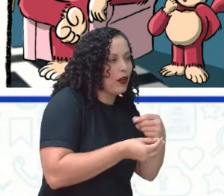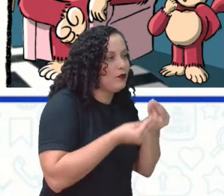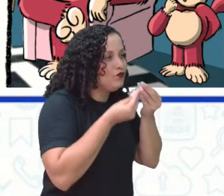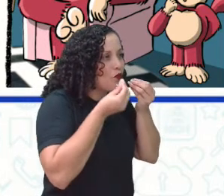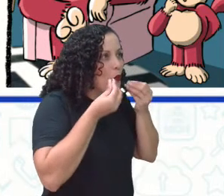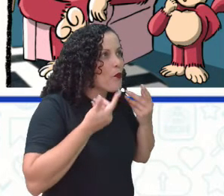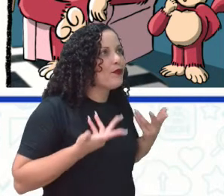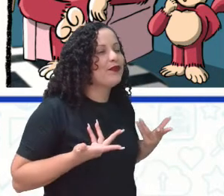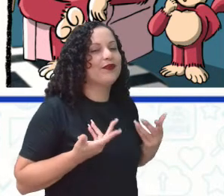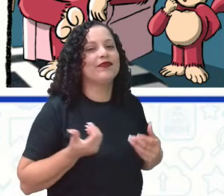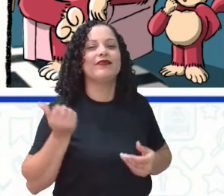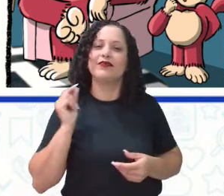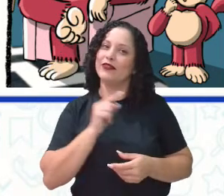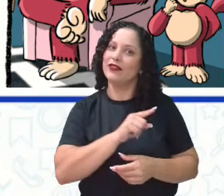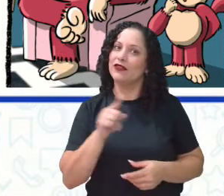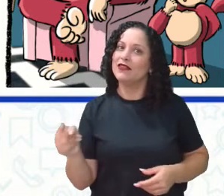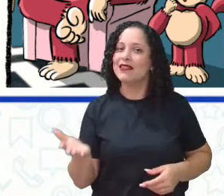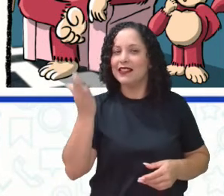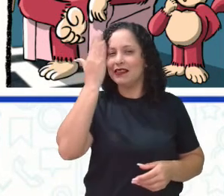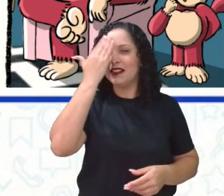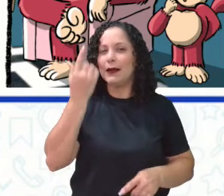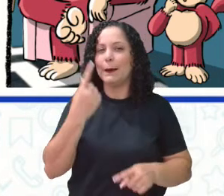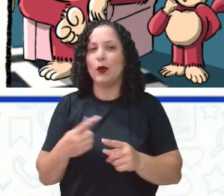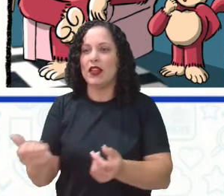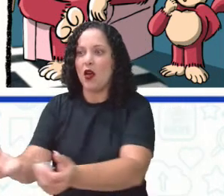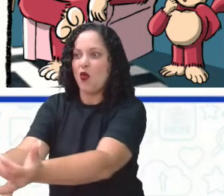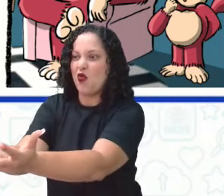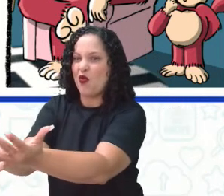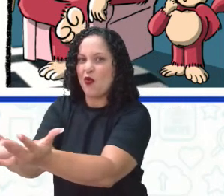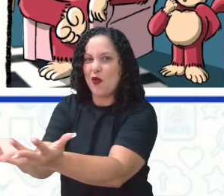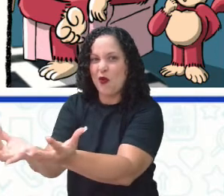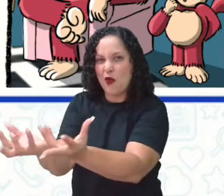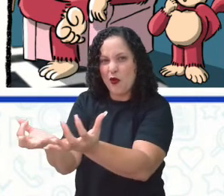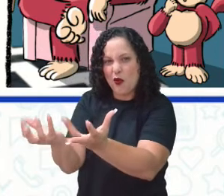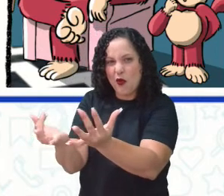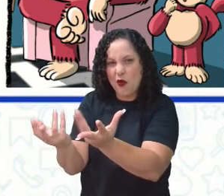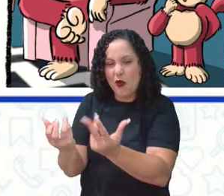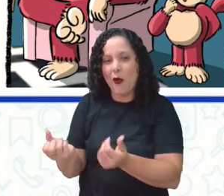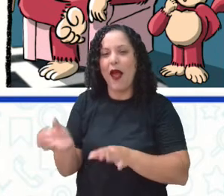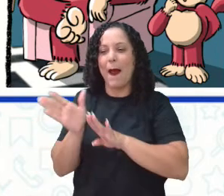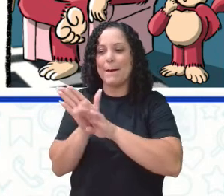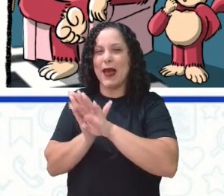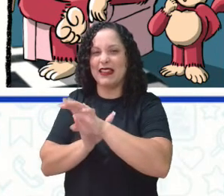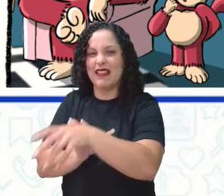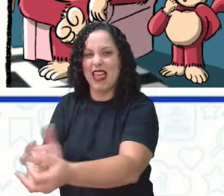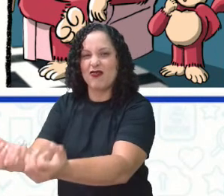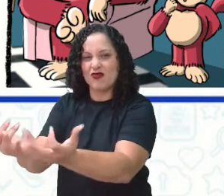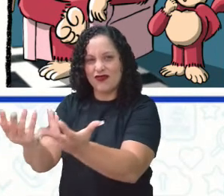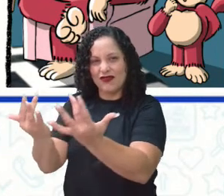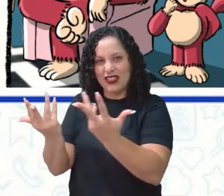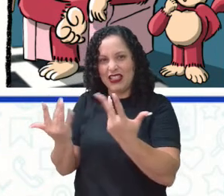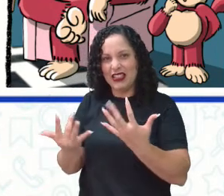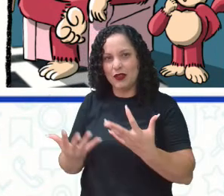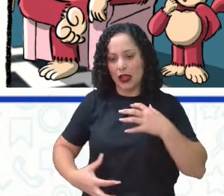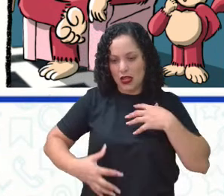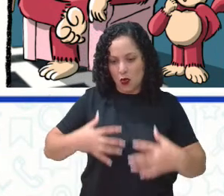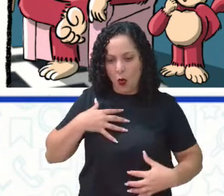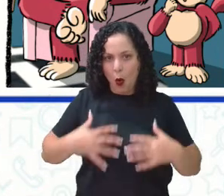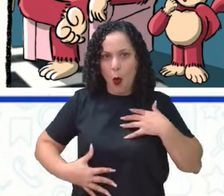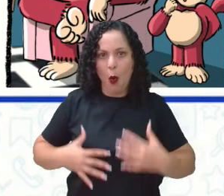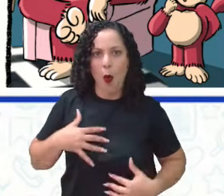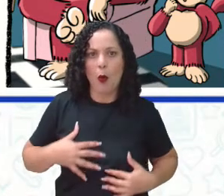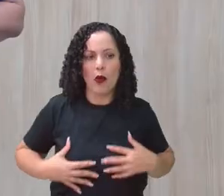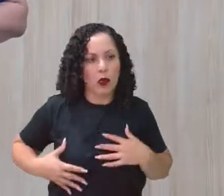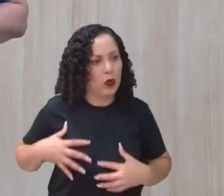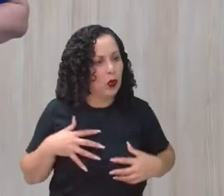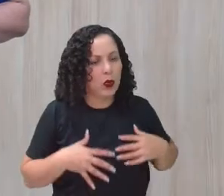bactérias estavam aí se multiplicando e os anticorpos estavam, né, desesperados. Por que foi que aconteceu